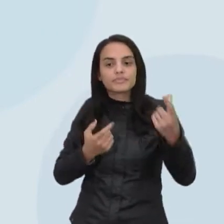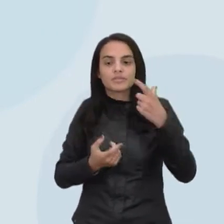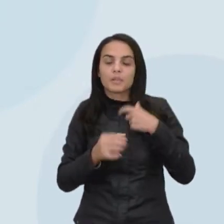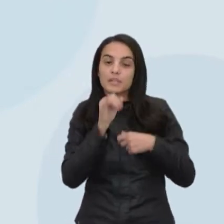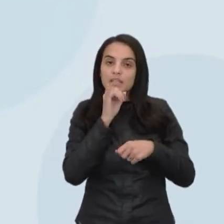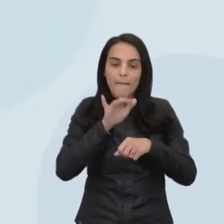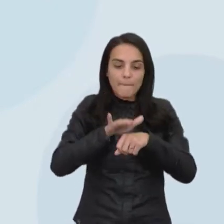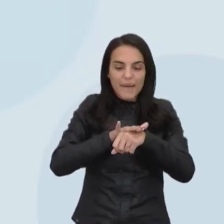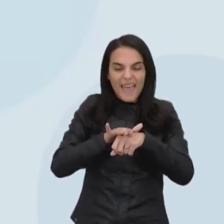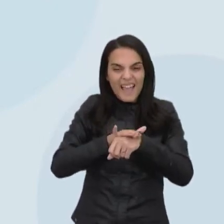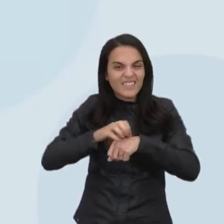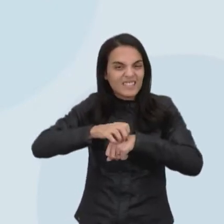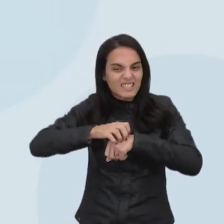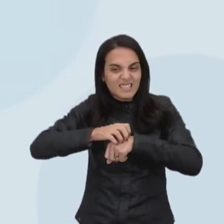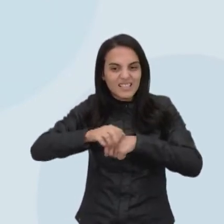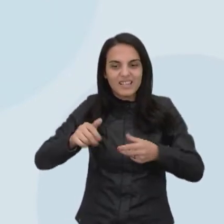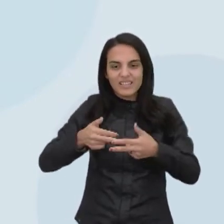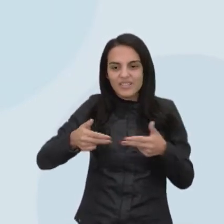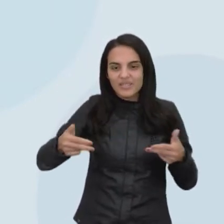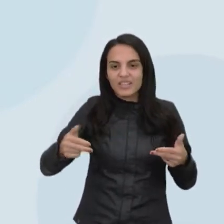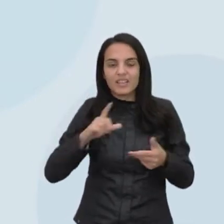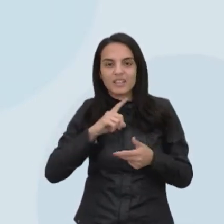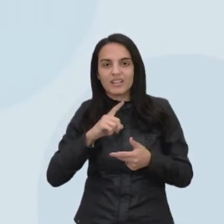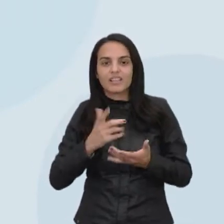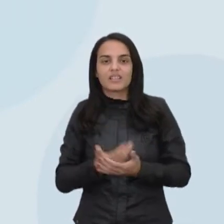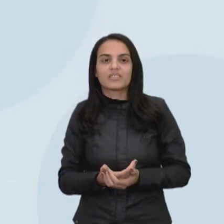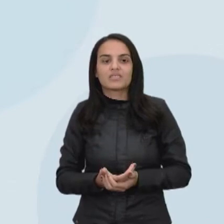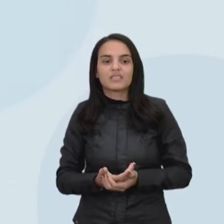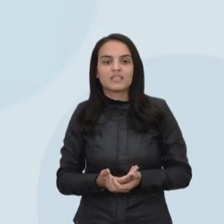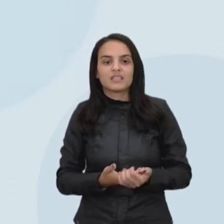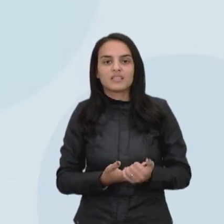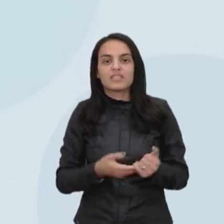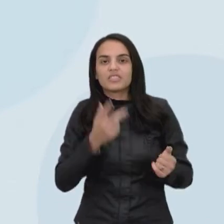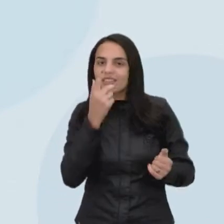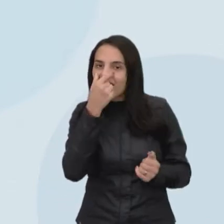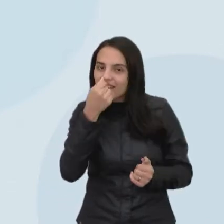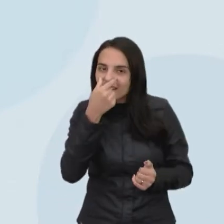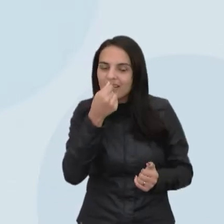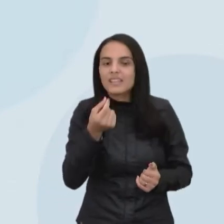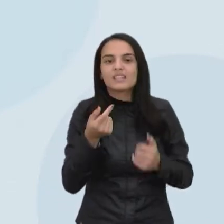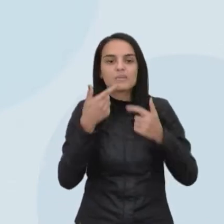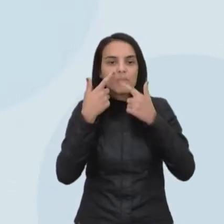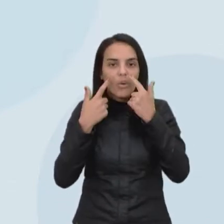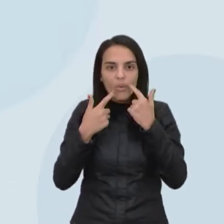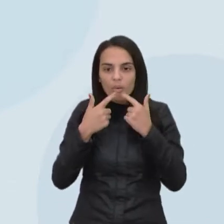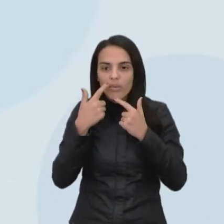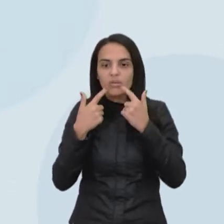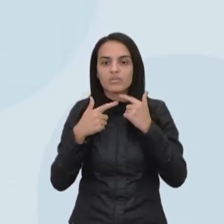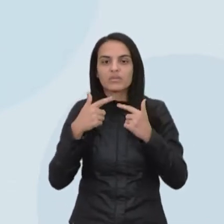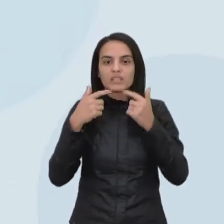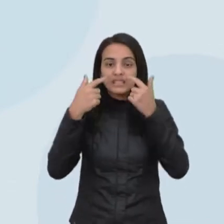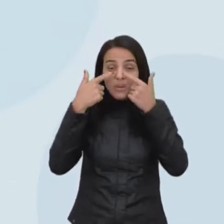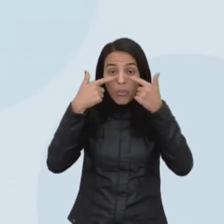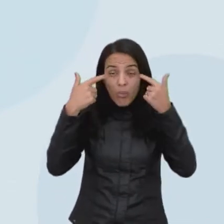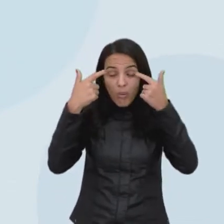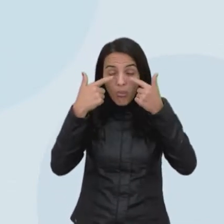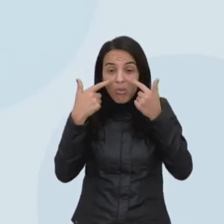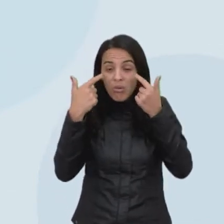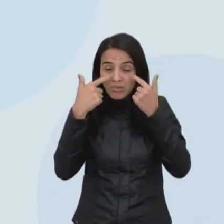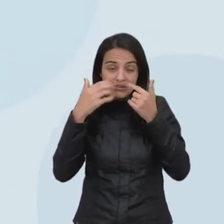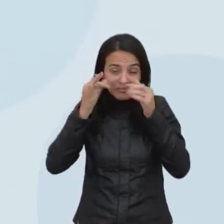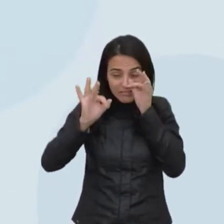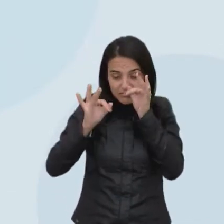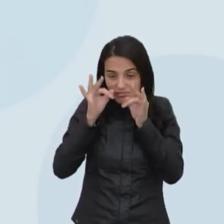na pele, né? Irritação das vias aéreas, de nariz, boca, ardência nos olhos,